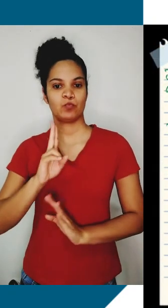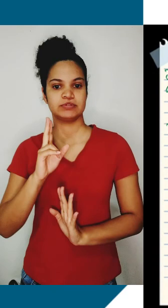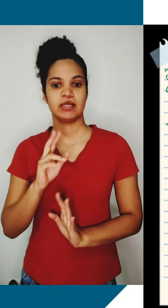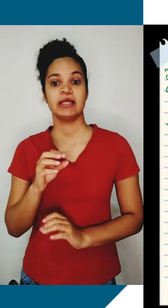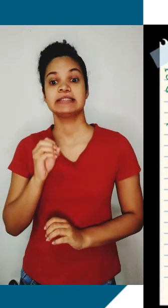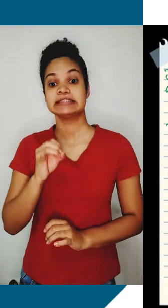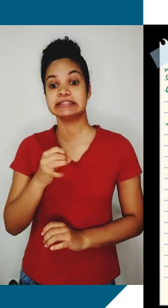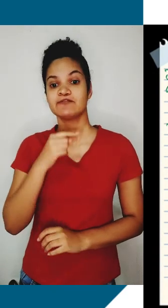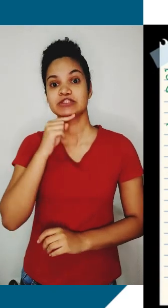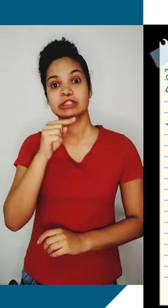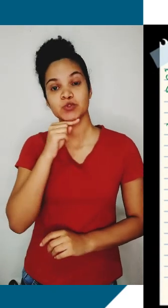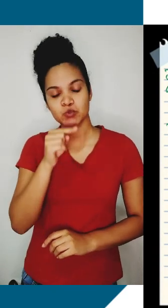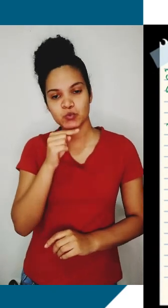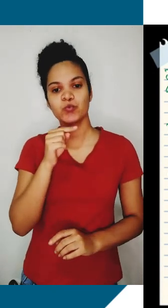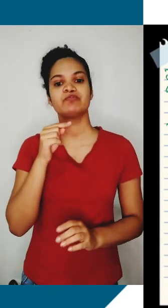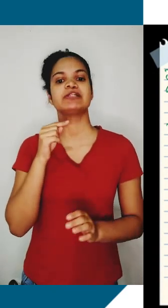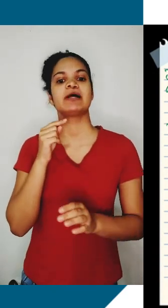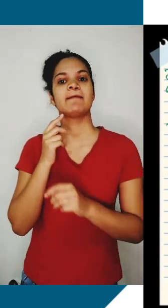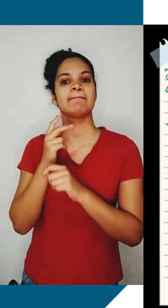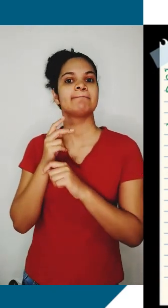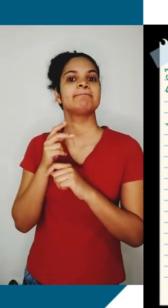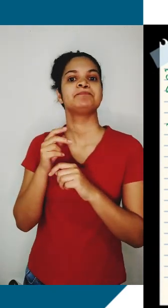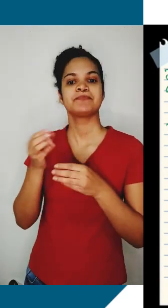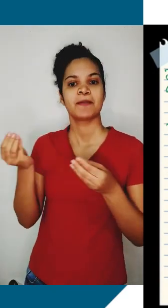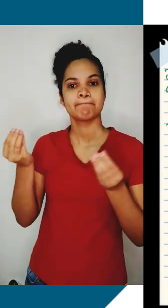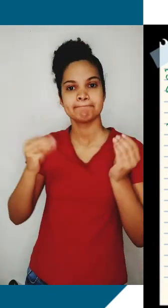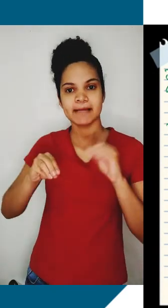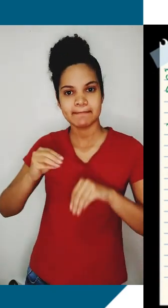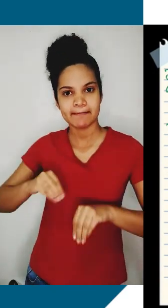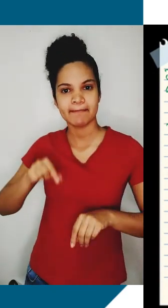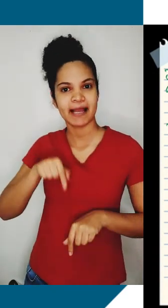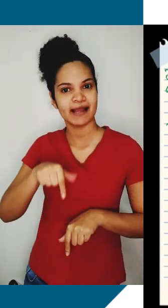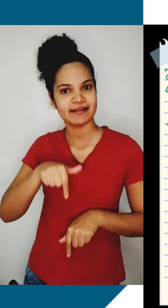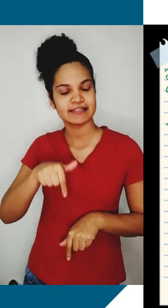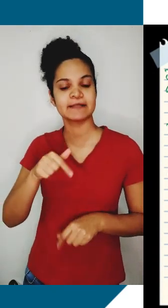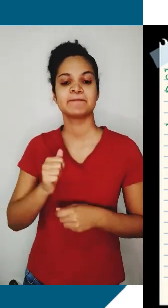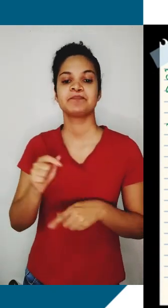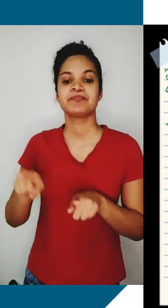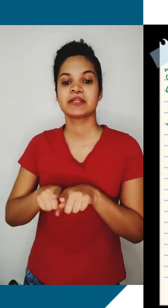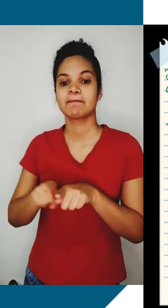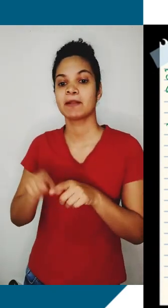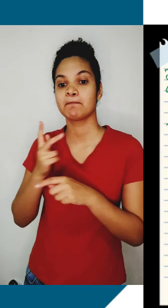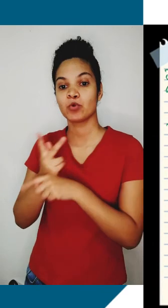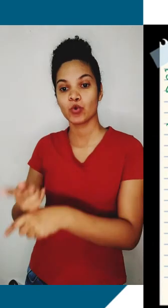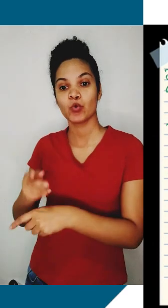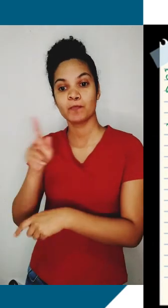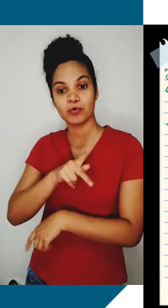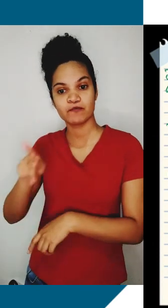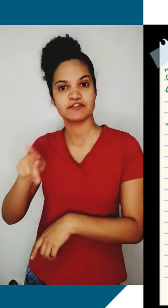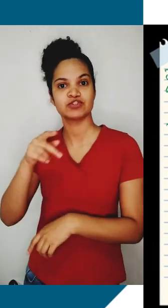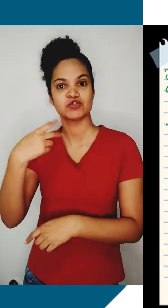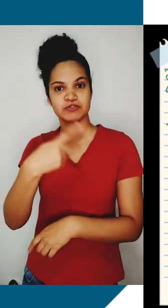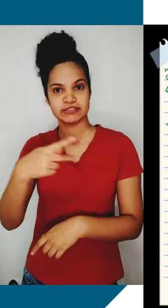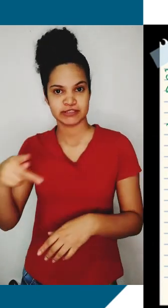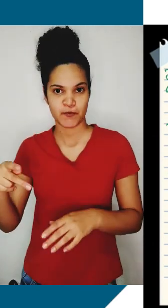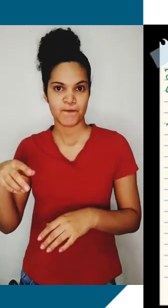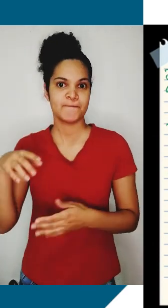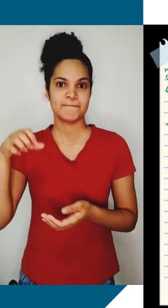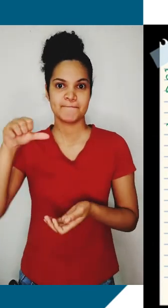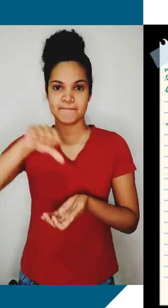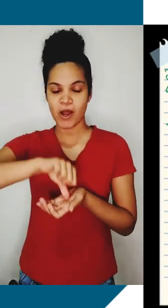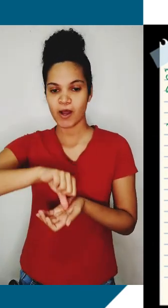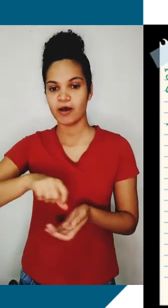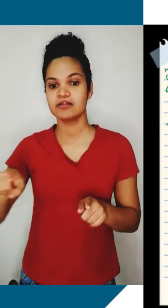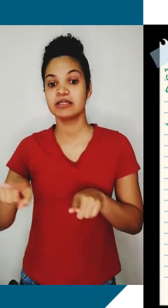alguma dúvida, deixe seu comentário, procure o mediador de redação do seu polo, né? Continue acompanhando os vídeos aqui do